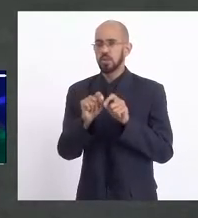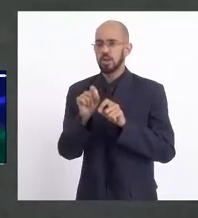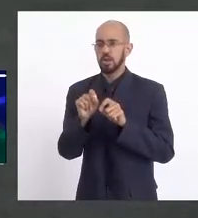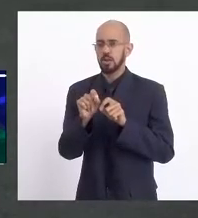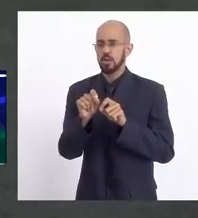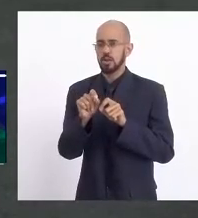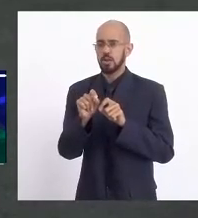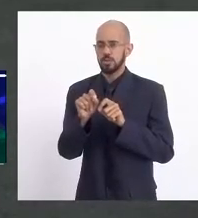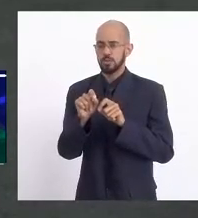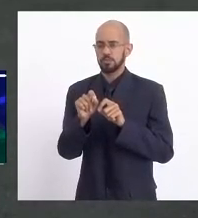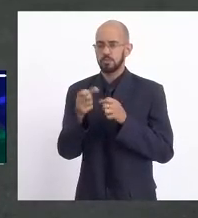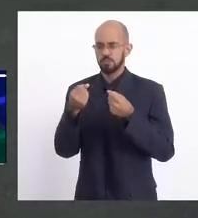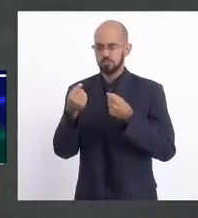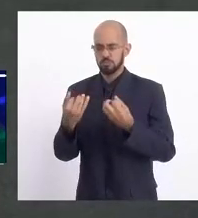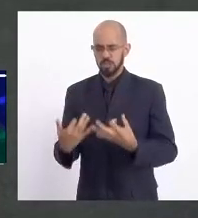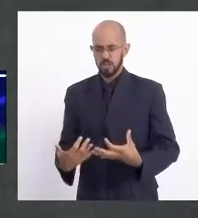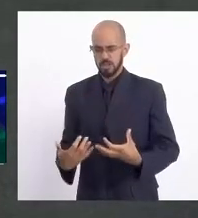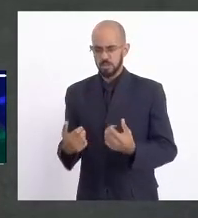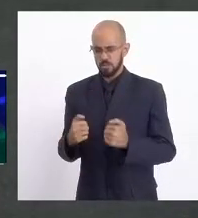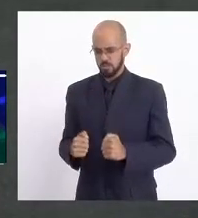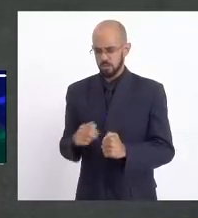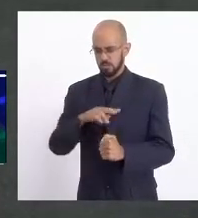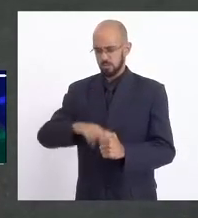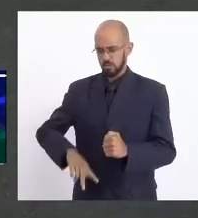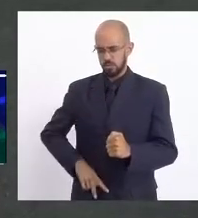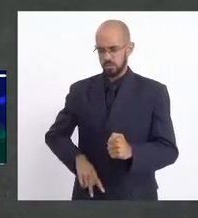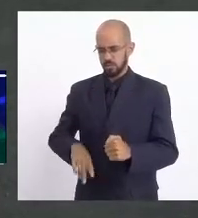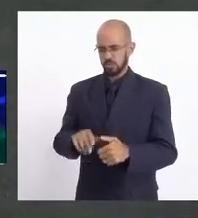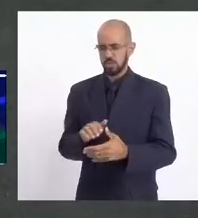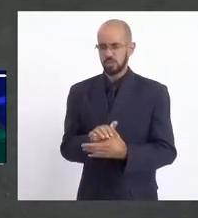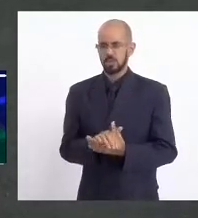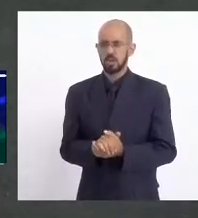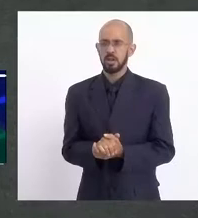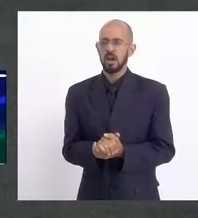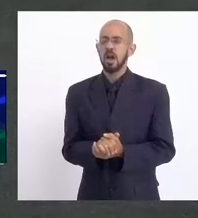uma ponderação, senhor presidente, uma ponderação.